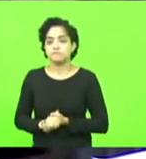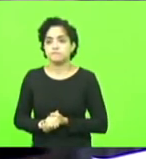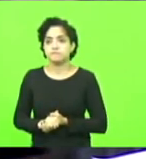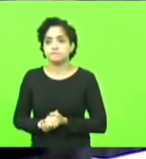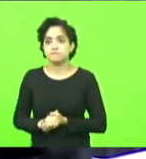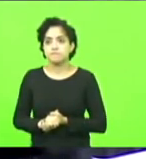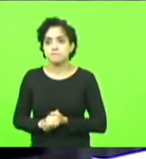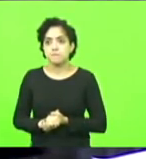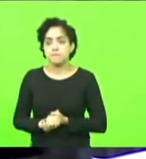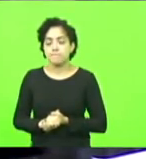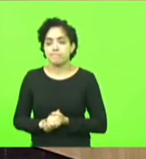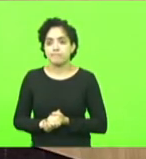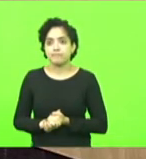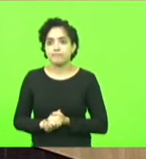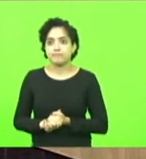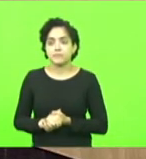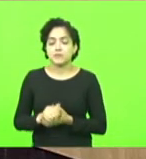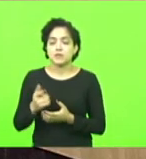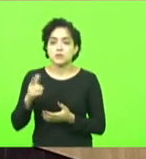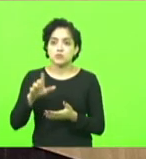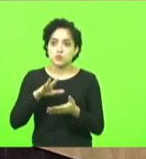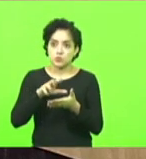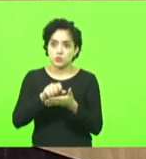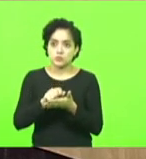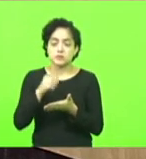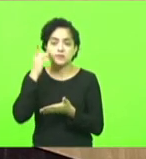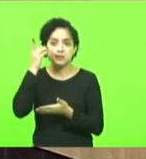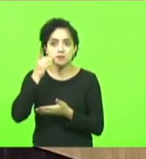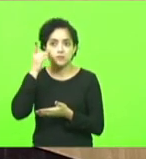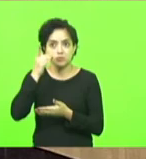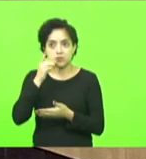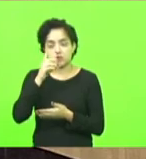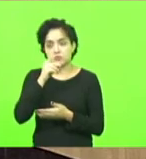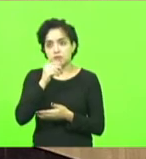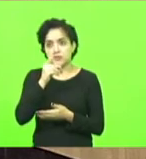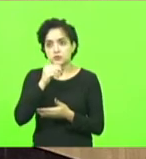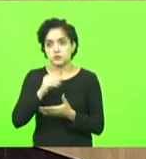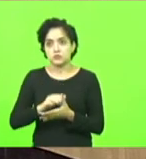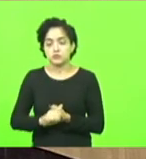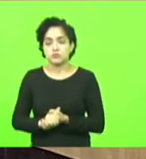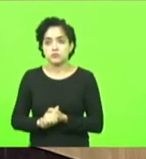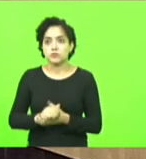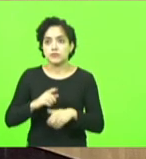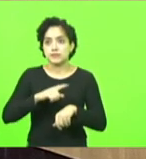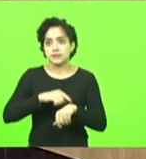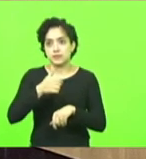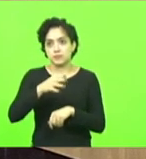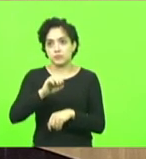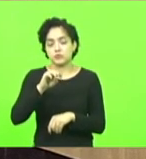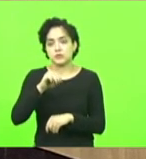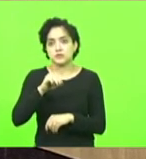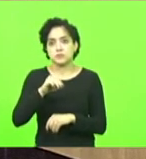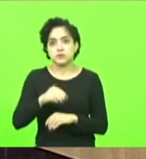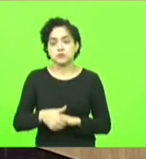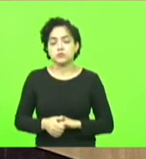Obrigado, deputados. Próximo deputado inscrito, o deputado Kennedy Nunes, por 10 minutos, deputado.